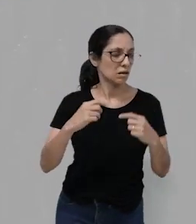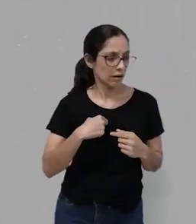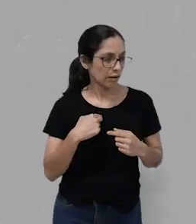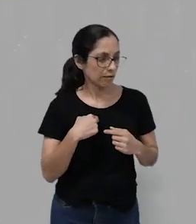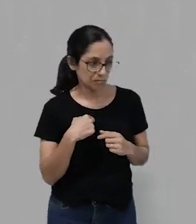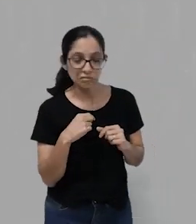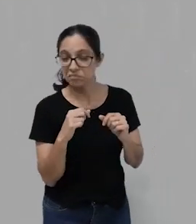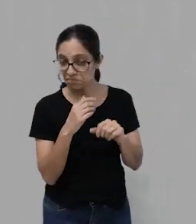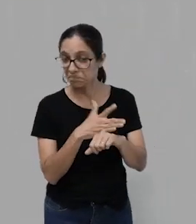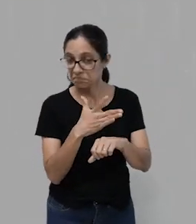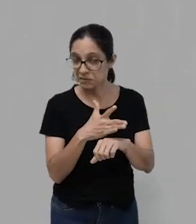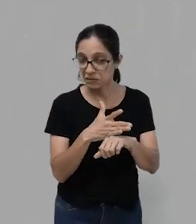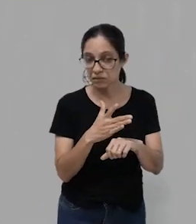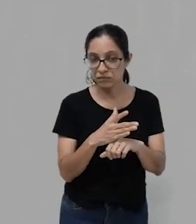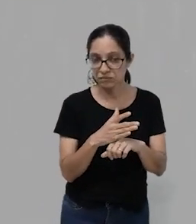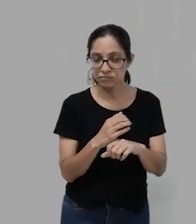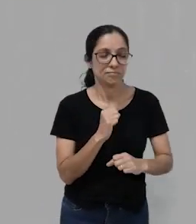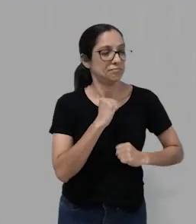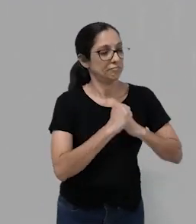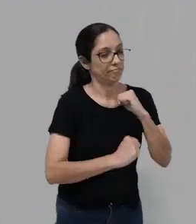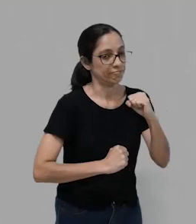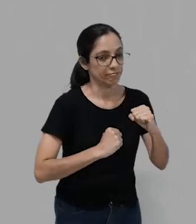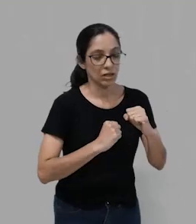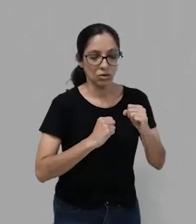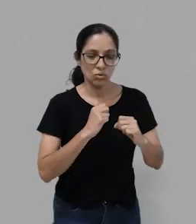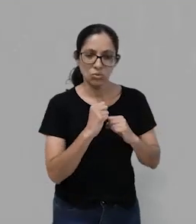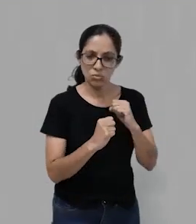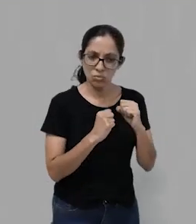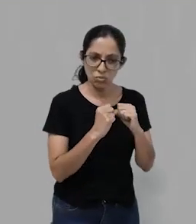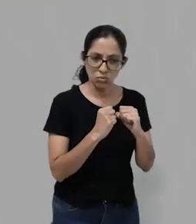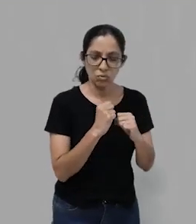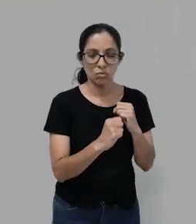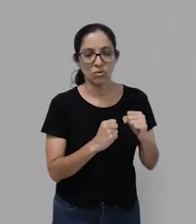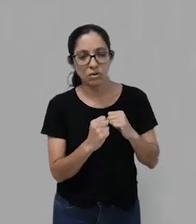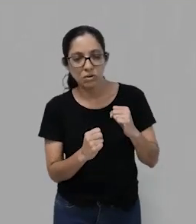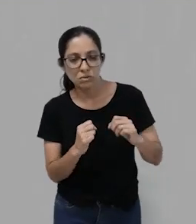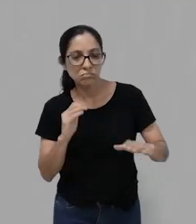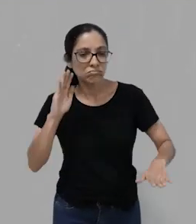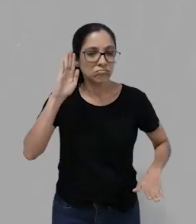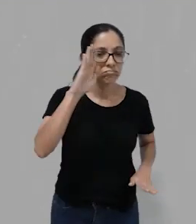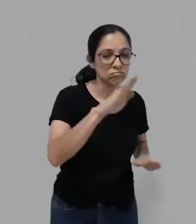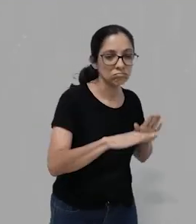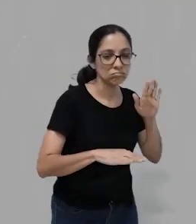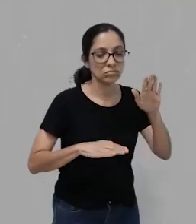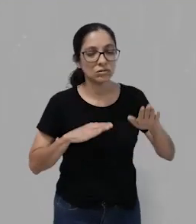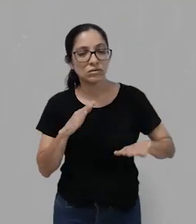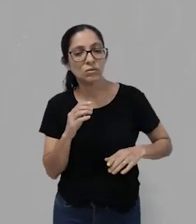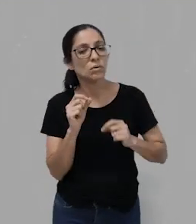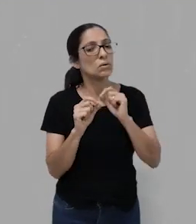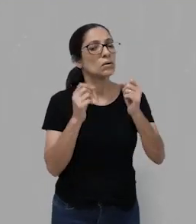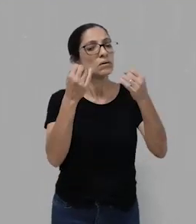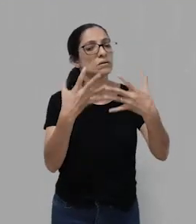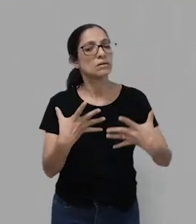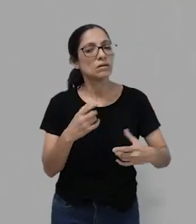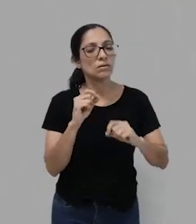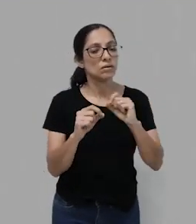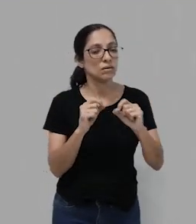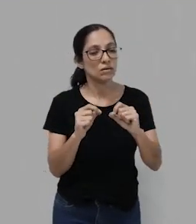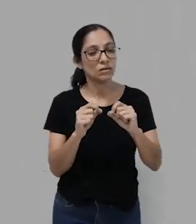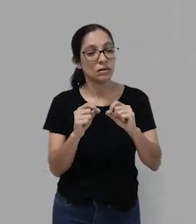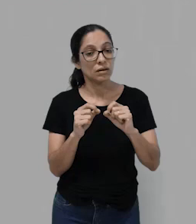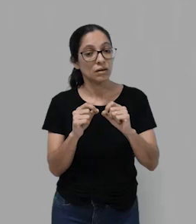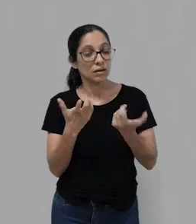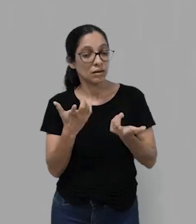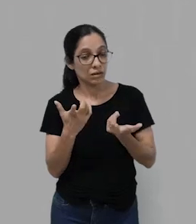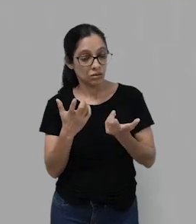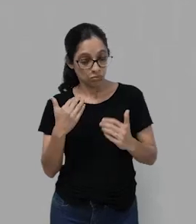vou fazer o quê? Um ciclismo, uma corrida, uma natação. O que eu quero dizer para vocês é que a fonte de energia